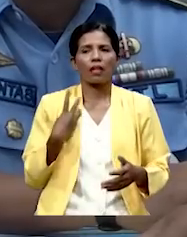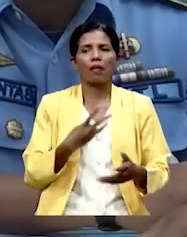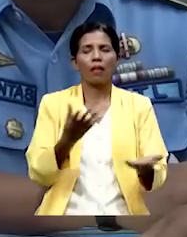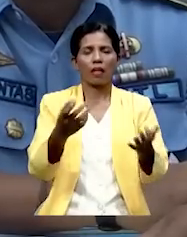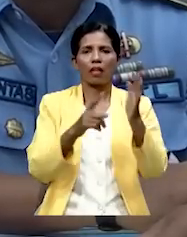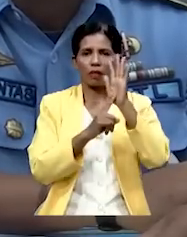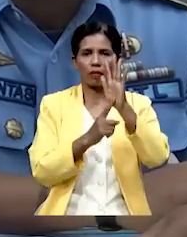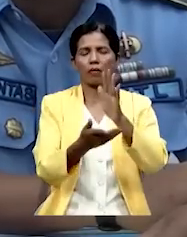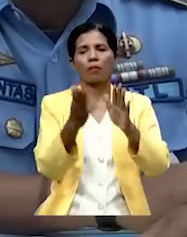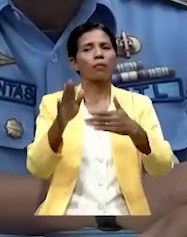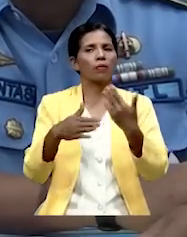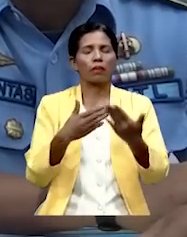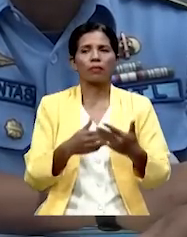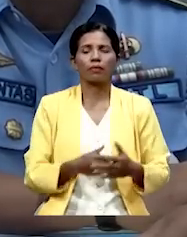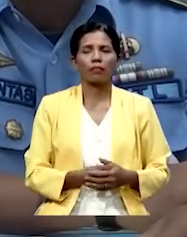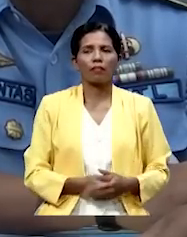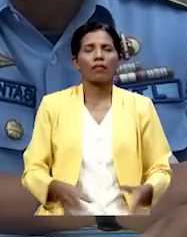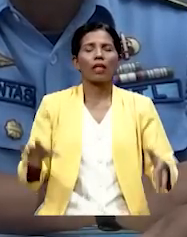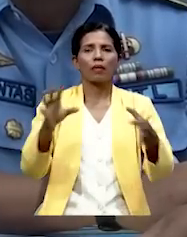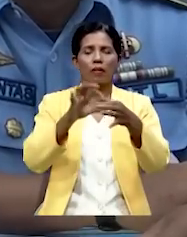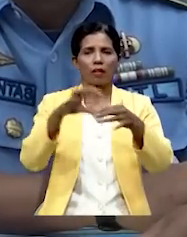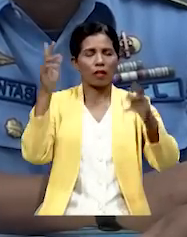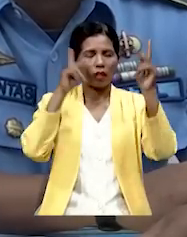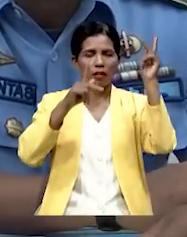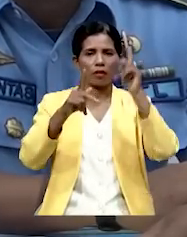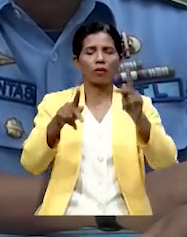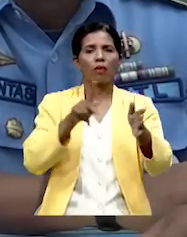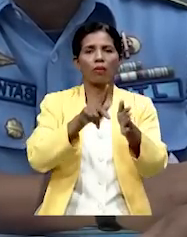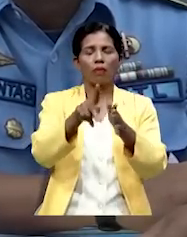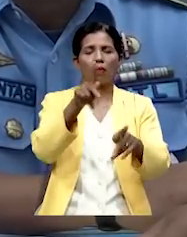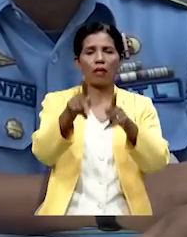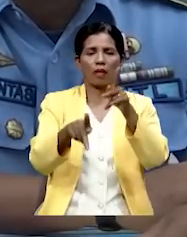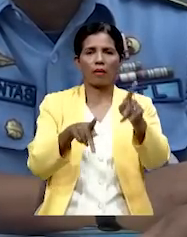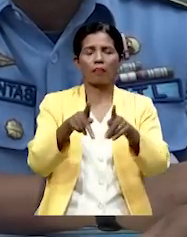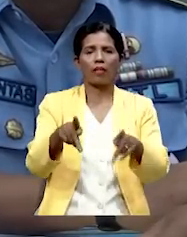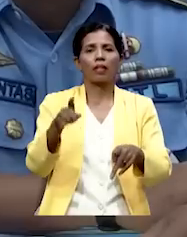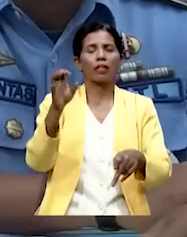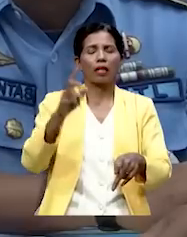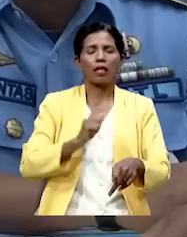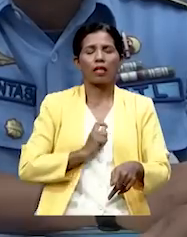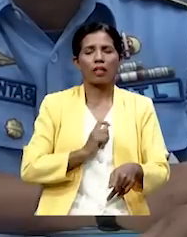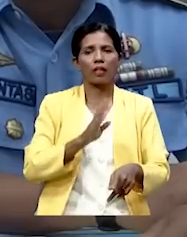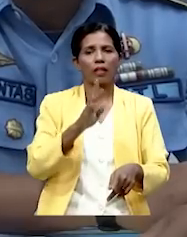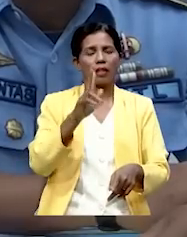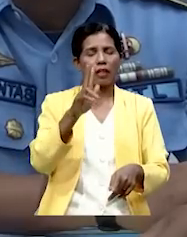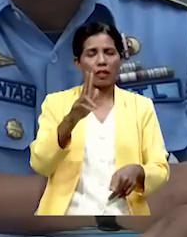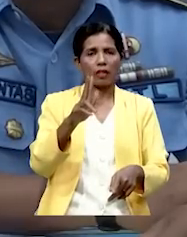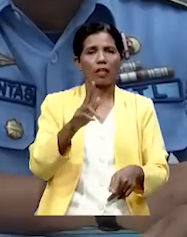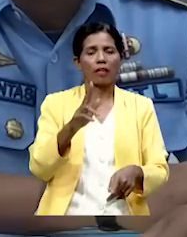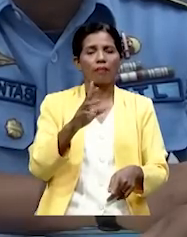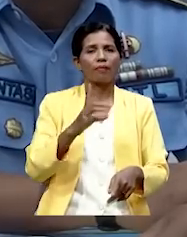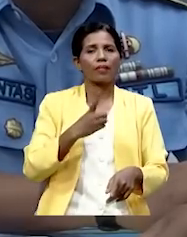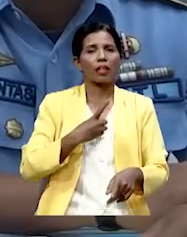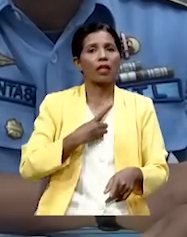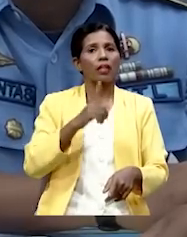informa para o público. A ligação para o caso é LMLOI. E está o processo caso é cleur, quase cleur. Né, e